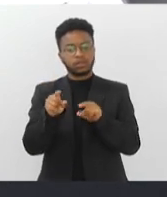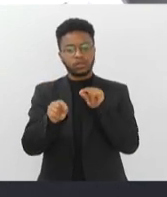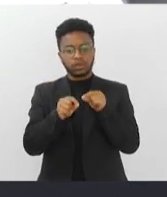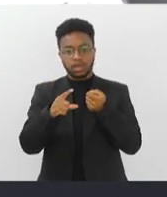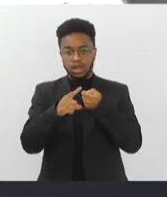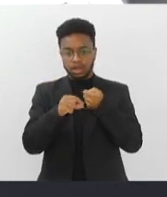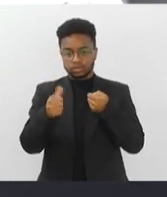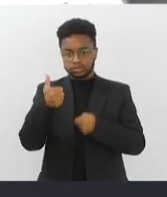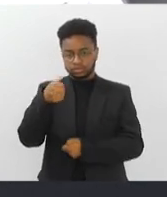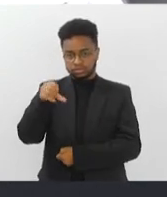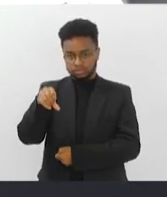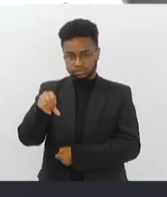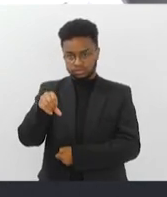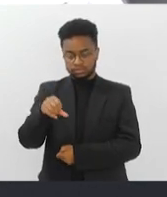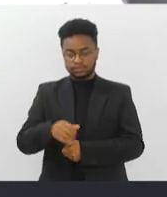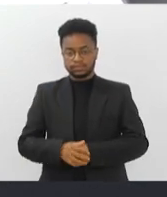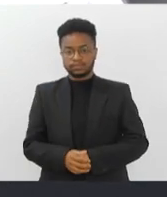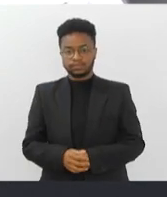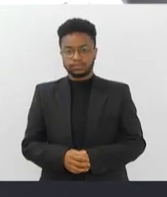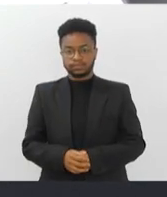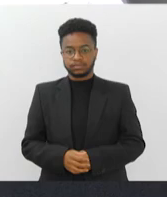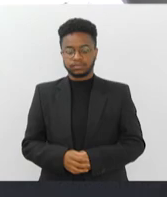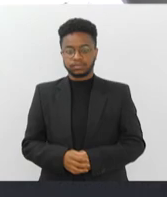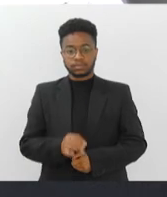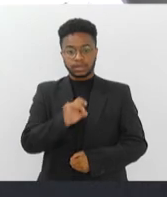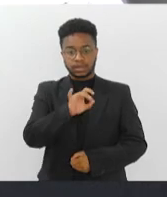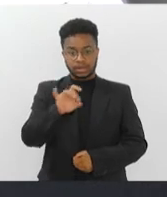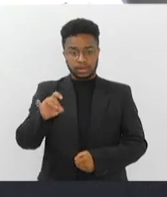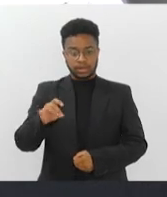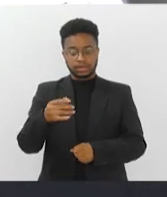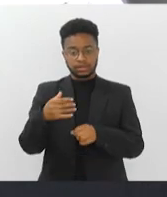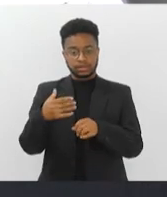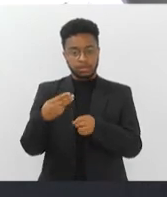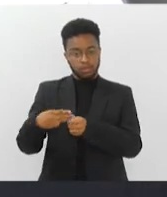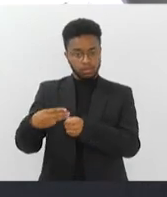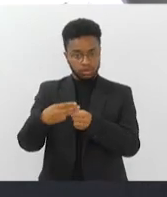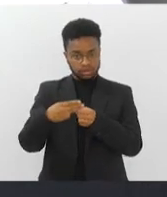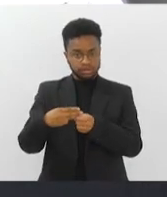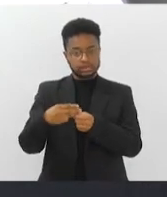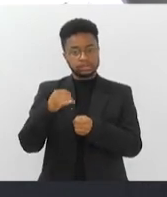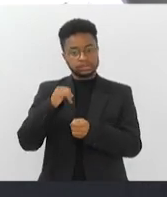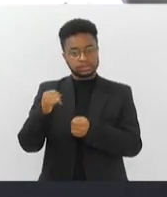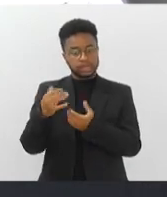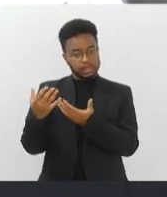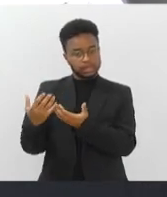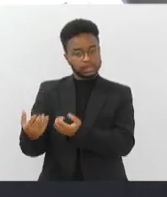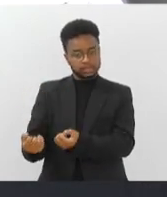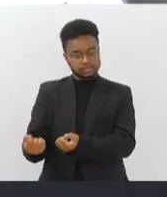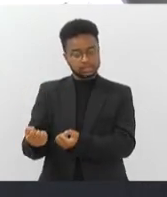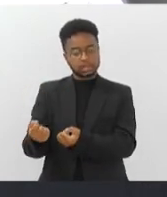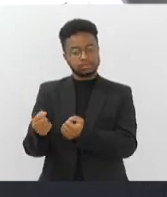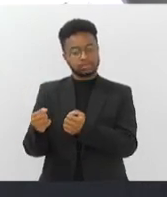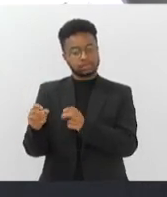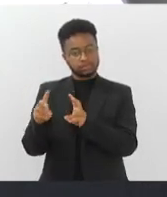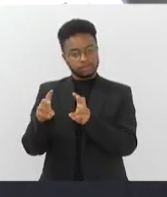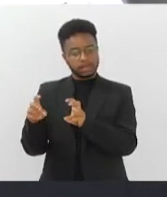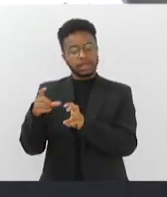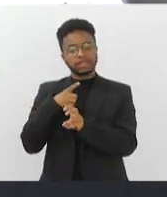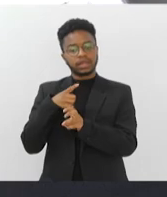Artigo 19. Caberá aos municípios beneficiários que abrirão uma